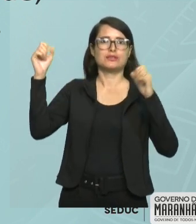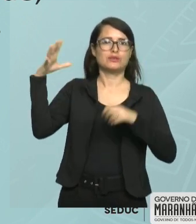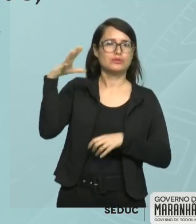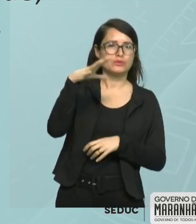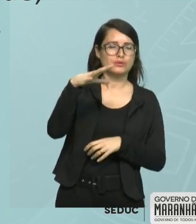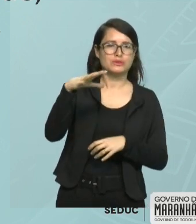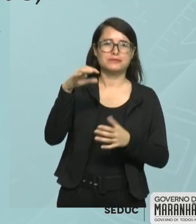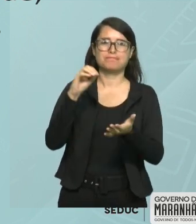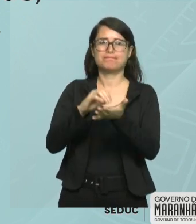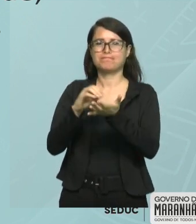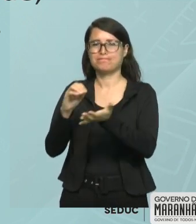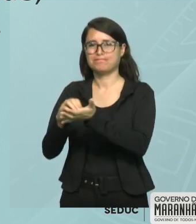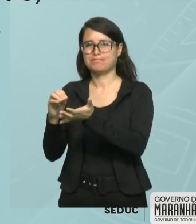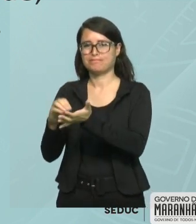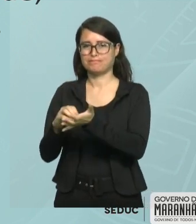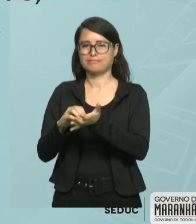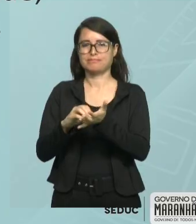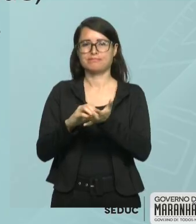ausência,